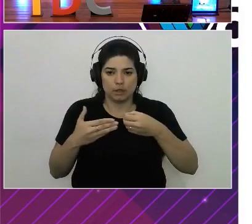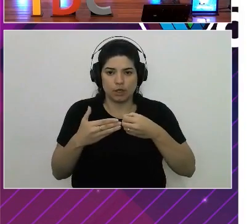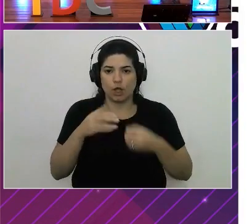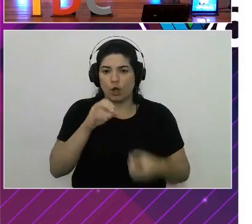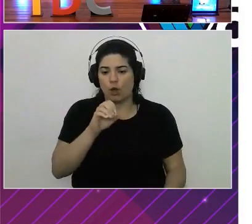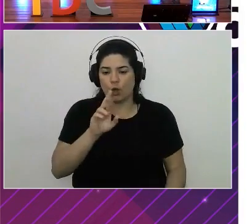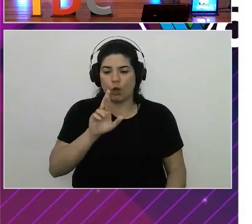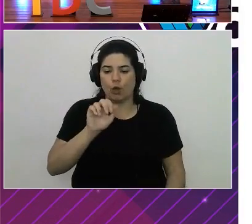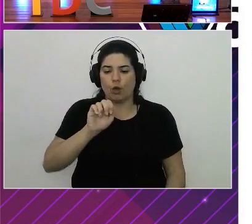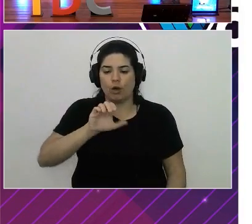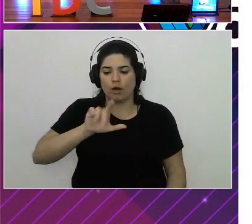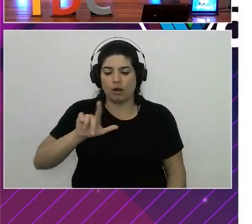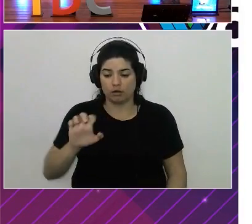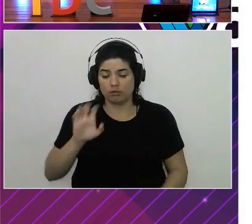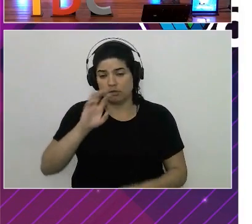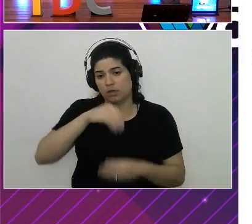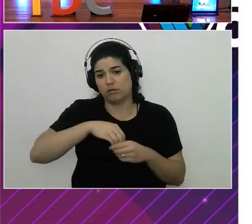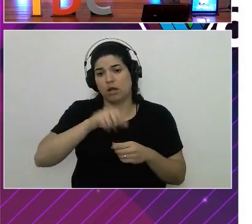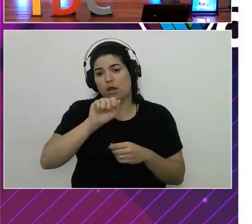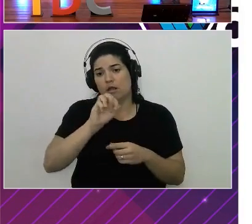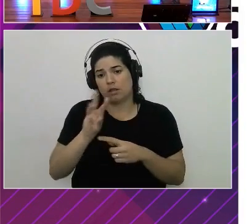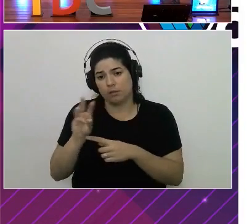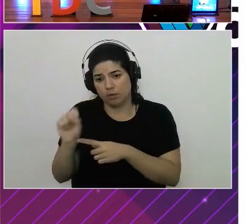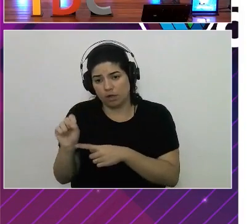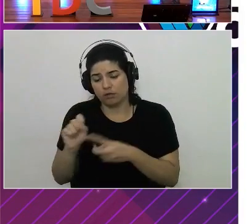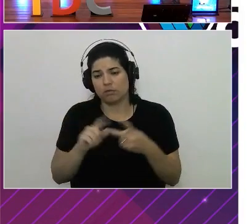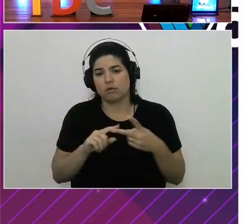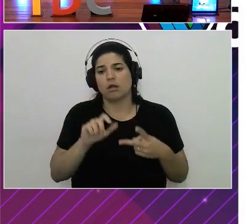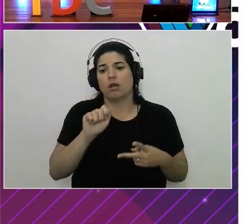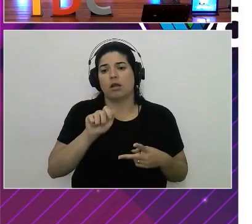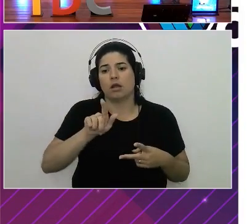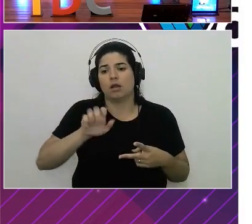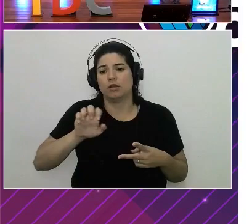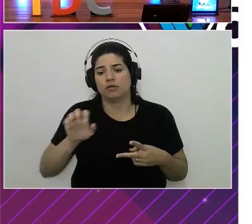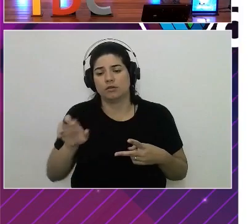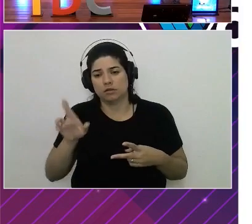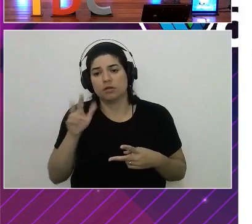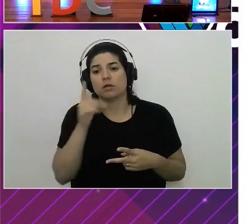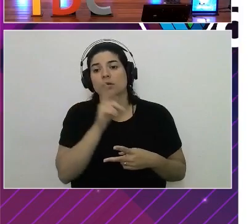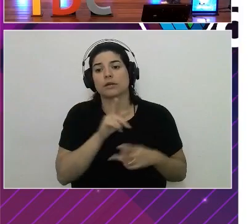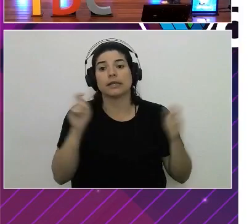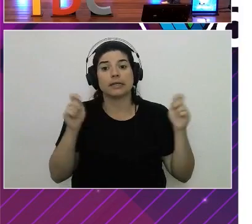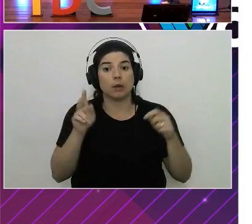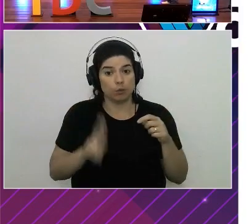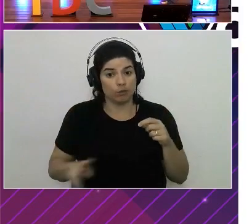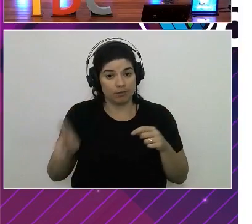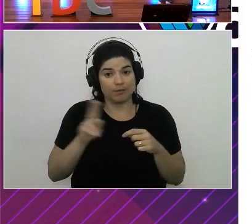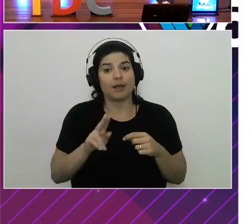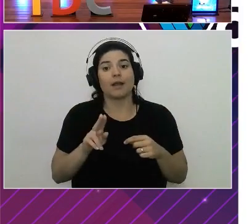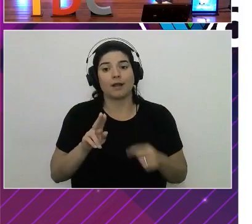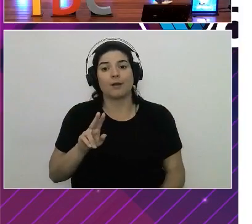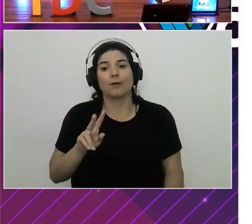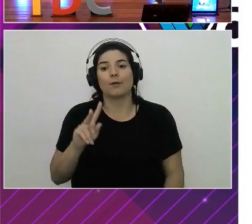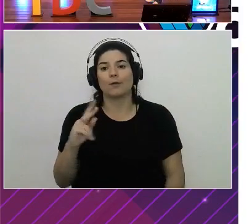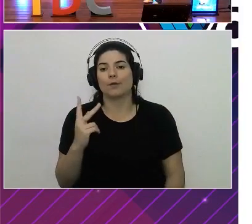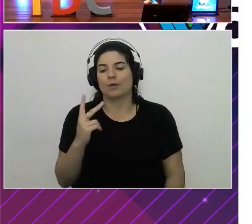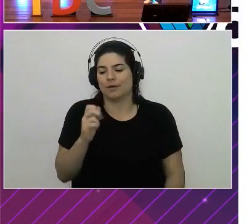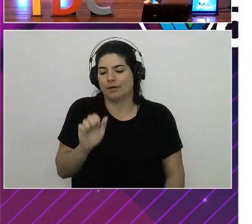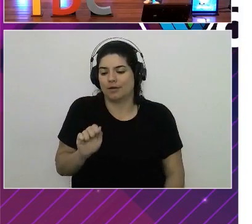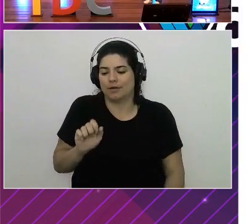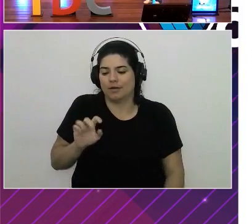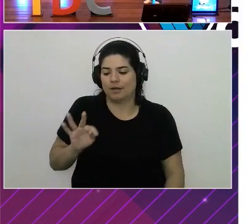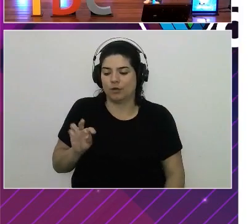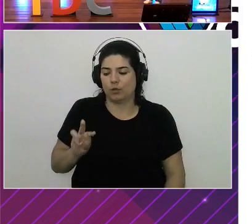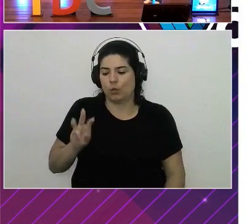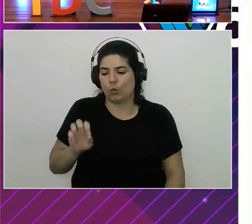da AWS ou dentro da Azure, você tem essa possibilidade com o Heatwave. Tá legal? Então, a nossa estratégia multicloud